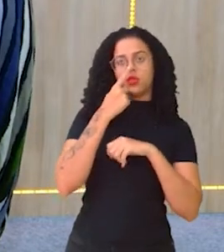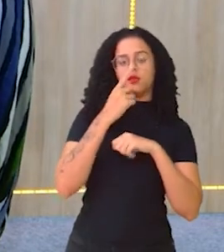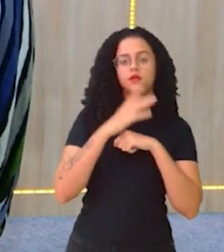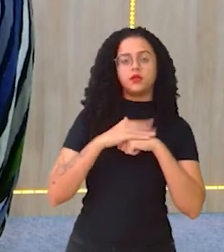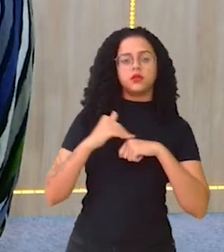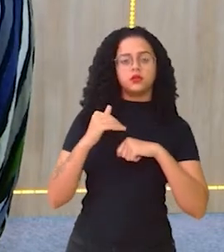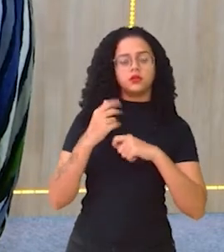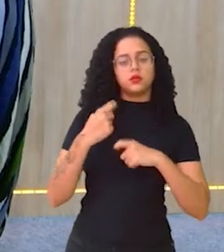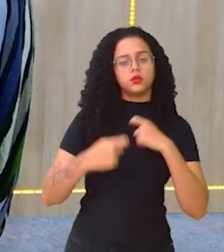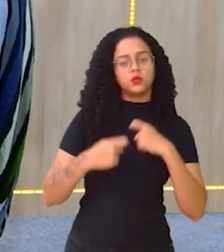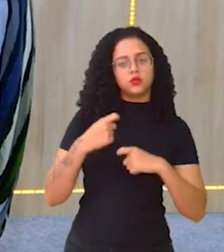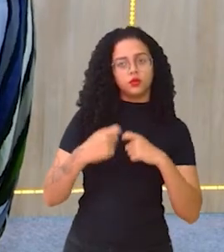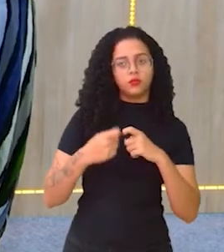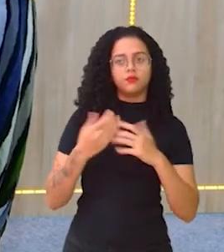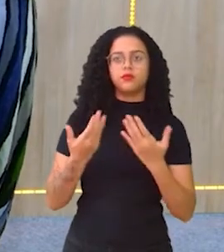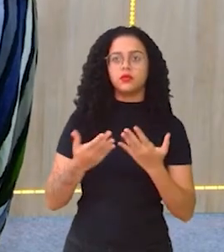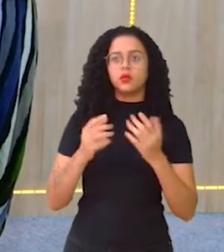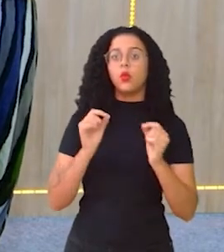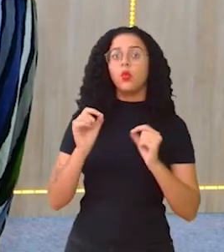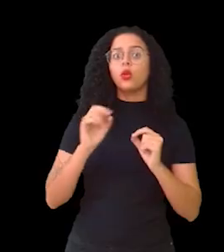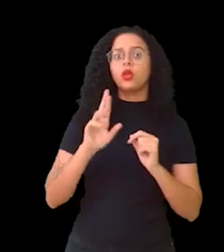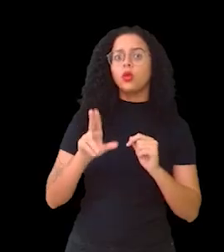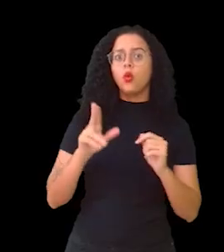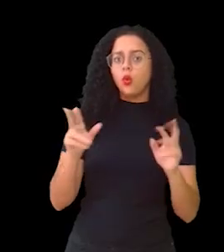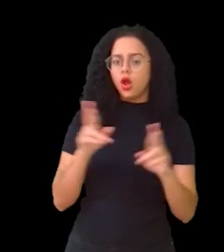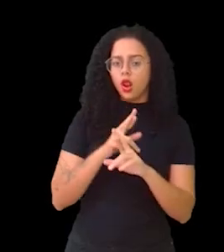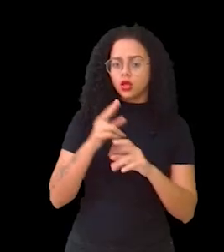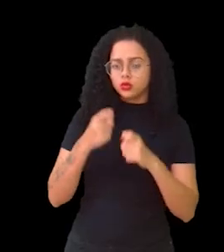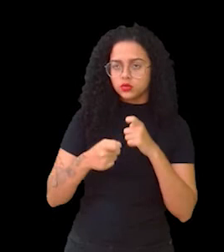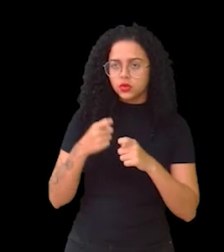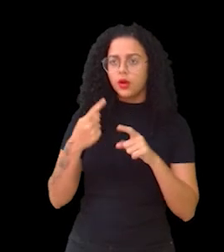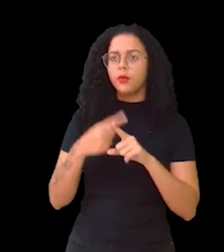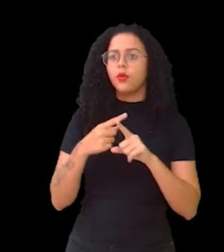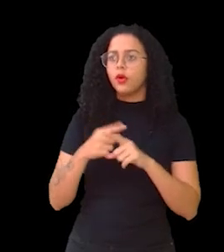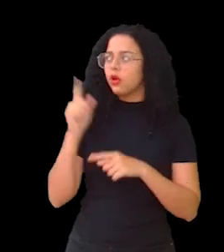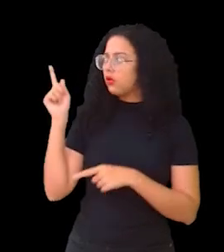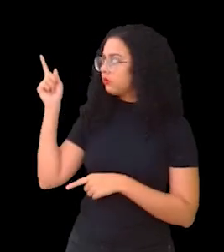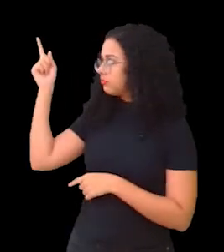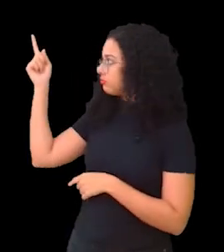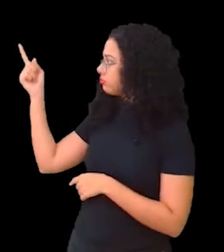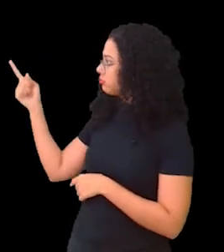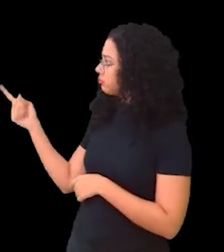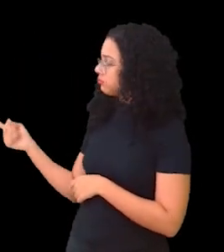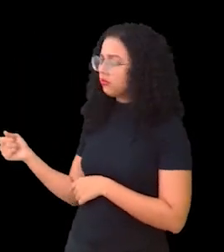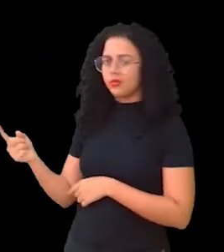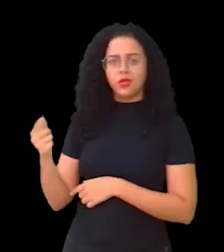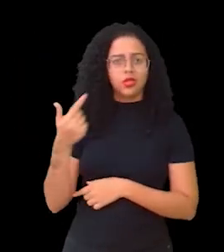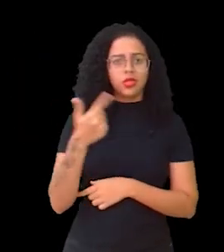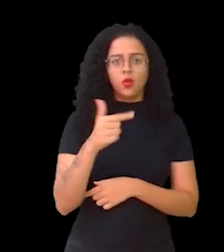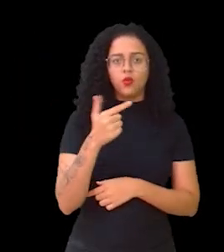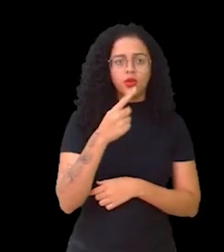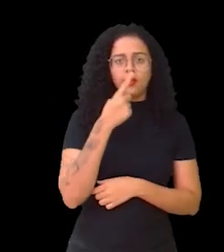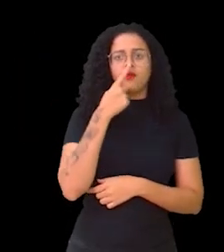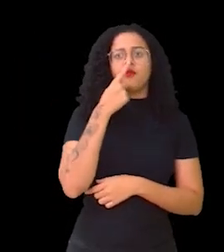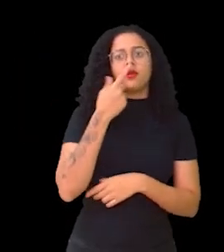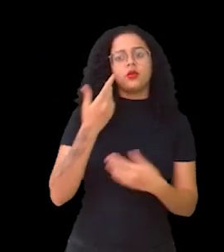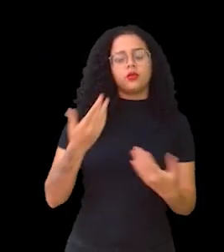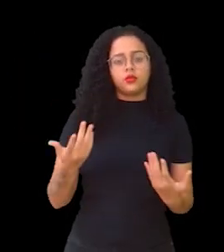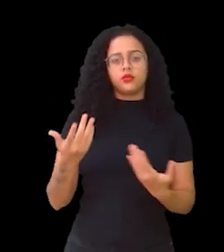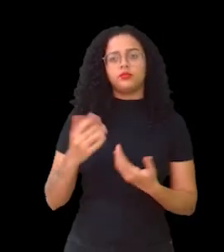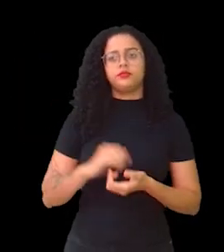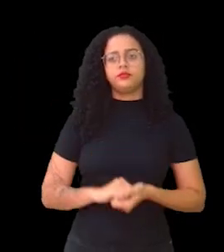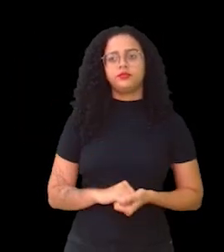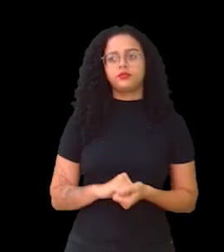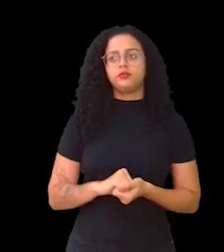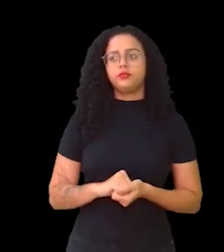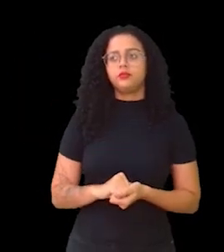Nesse caso, já vai diretamente o que não é uma relação sexual. Porque Porque não com tem esses afeto, pontos né? não tem afeto. Exatamente. Impossível ter afeto. Né? Exatamente. Então, a gente